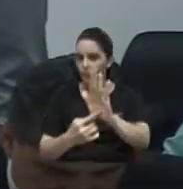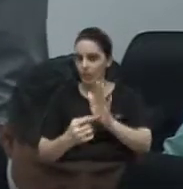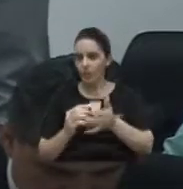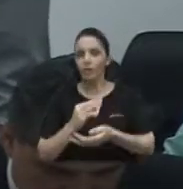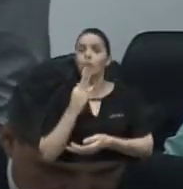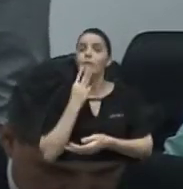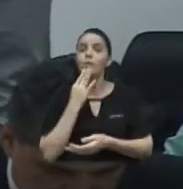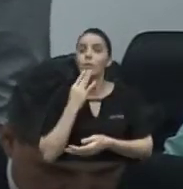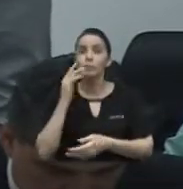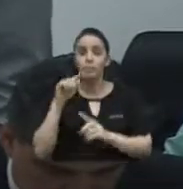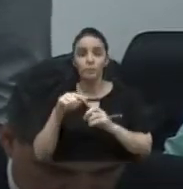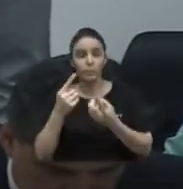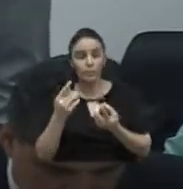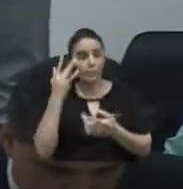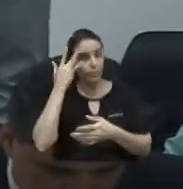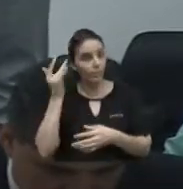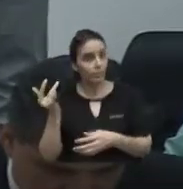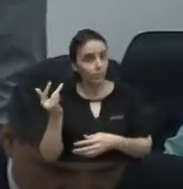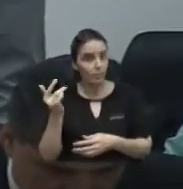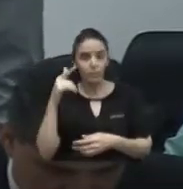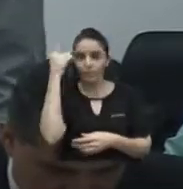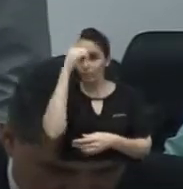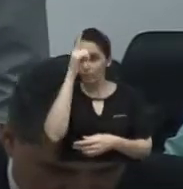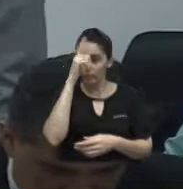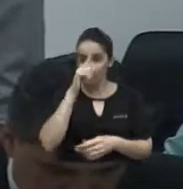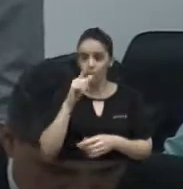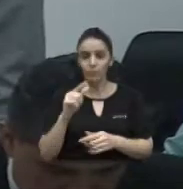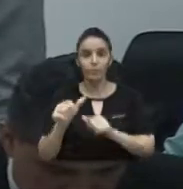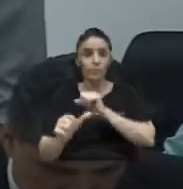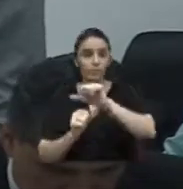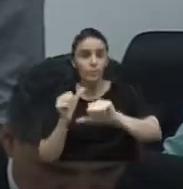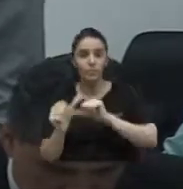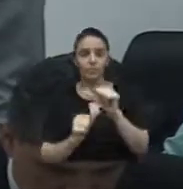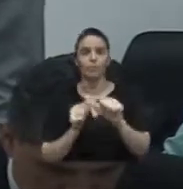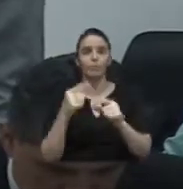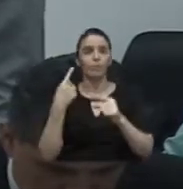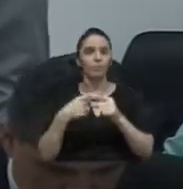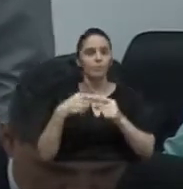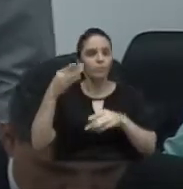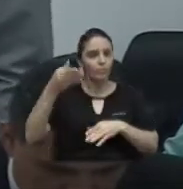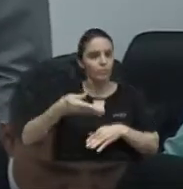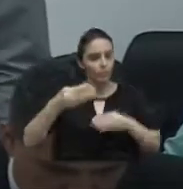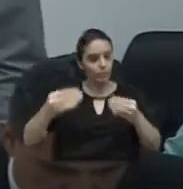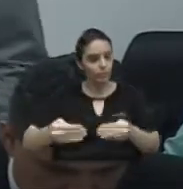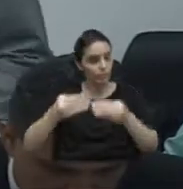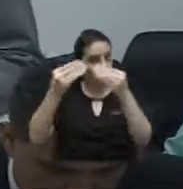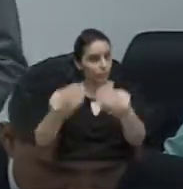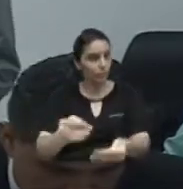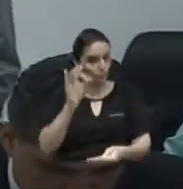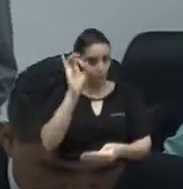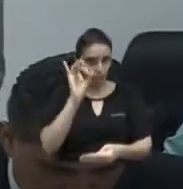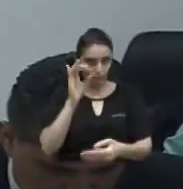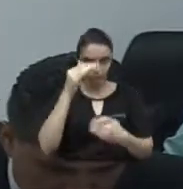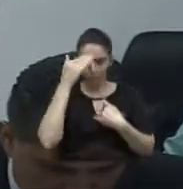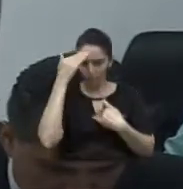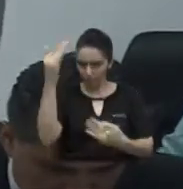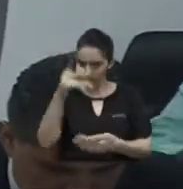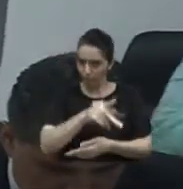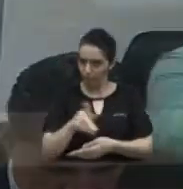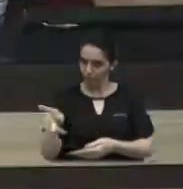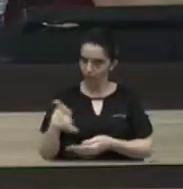que amanhã eu mude. Como é uma moção, apenas uma moção. Obrigado, viu, senhor